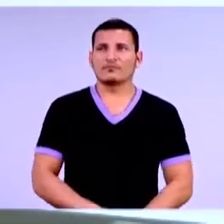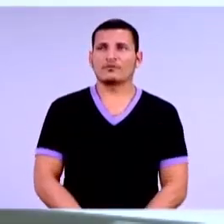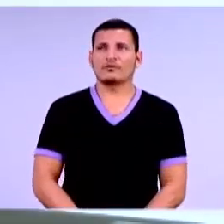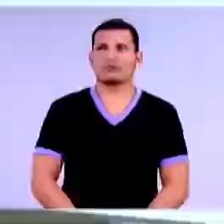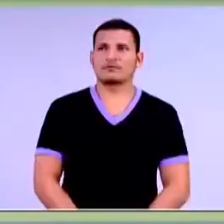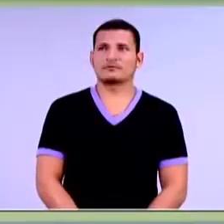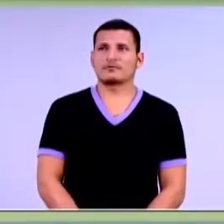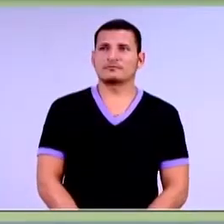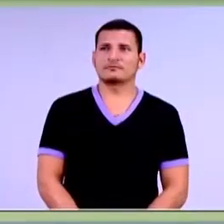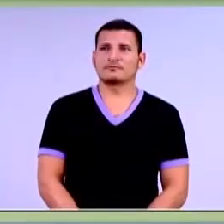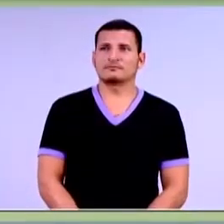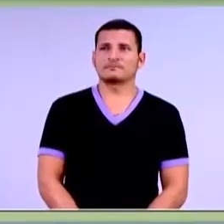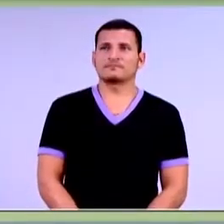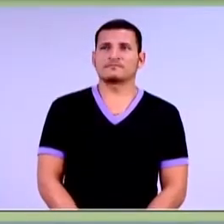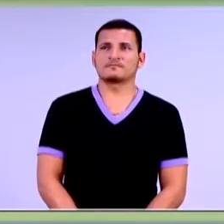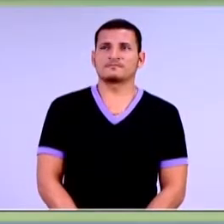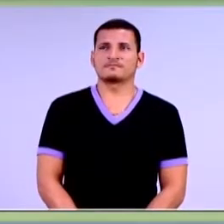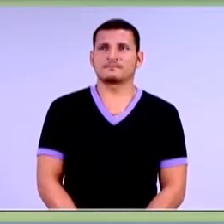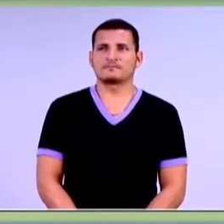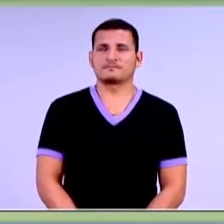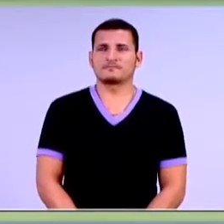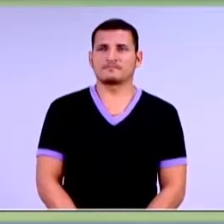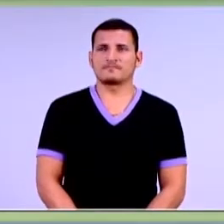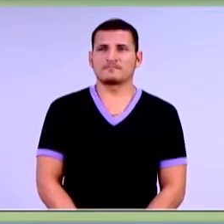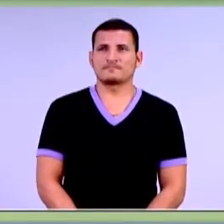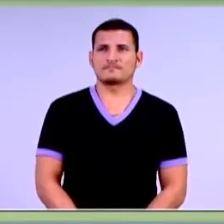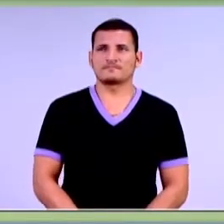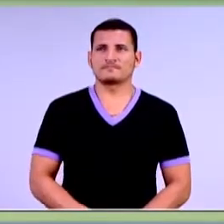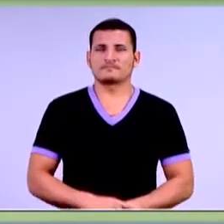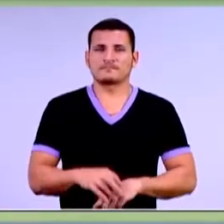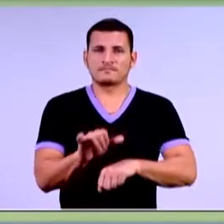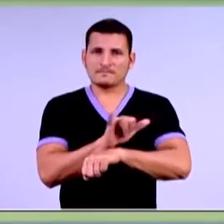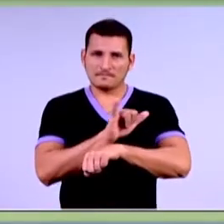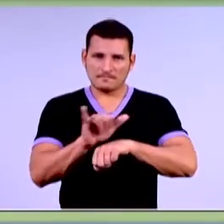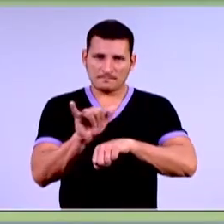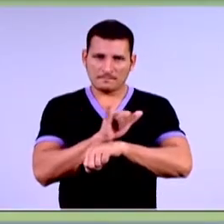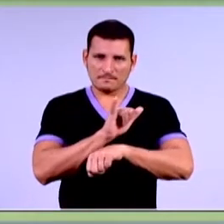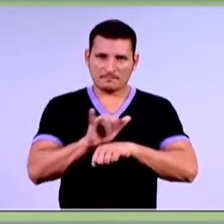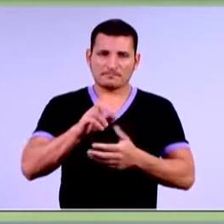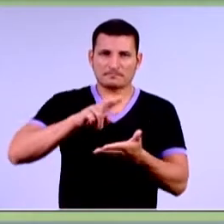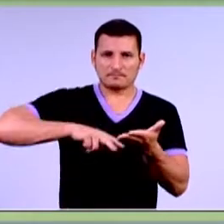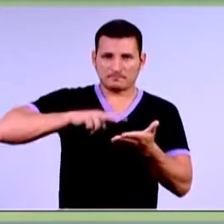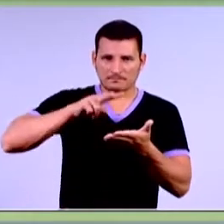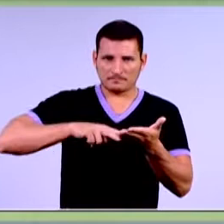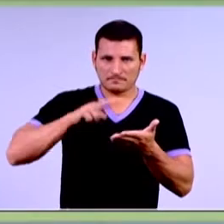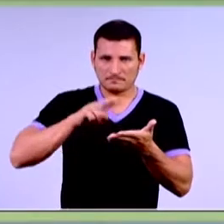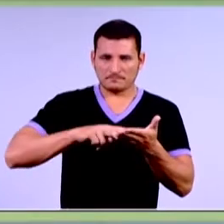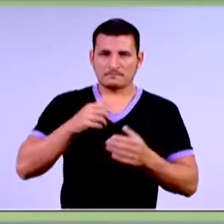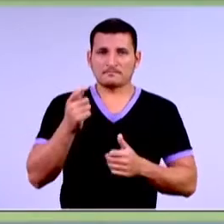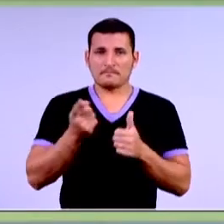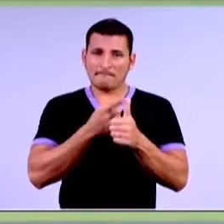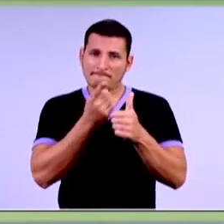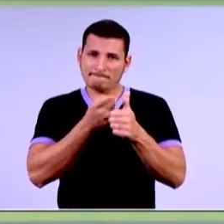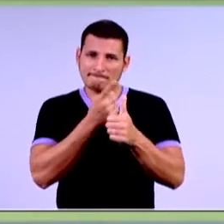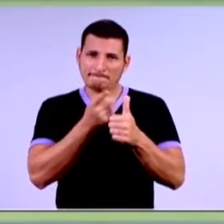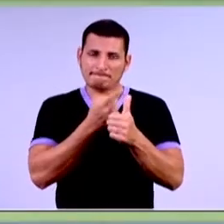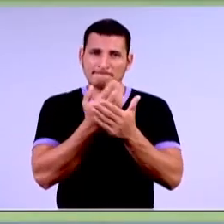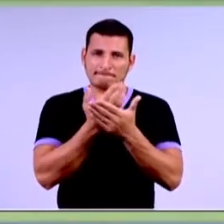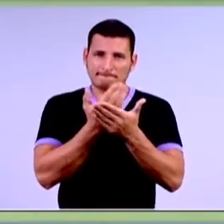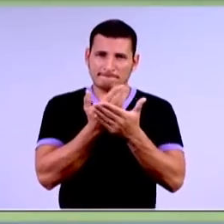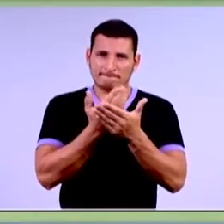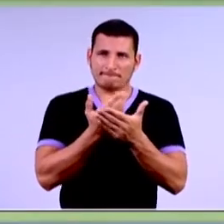então primeiro nós temos aqui as estratégias de leitura que fez parte da nossa primeira aula